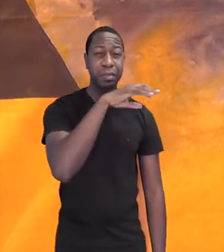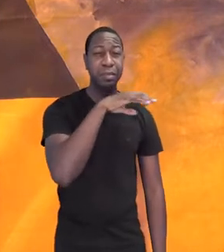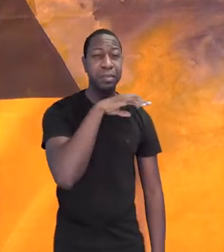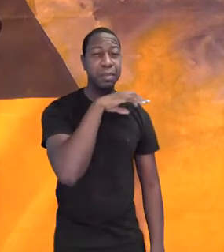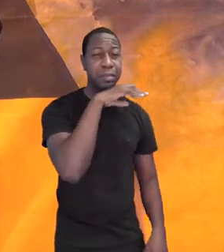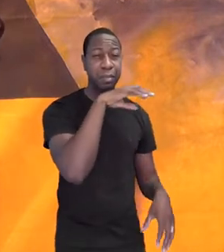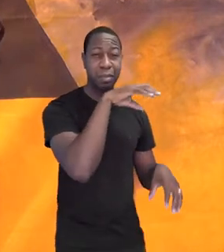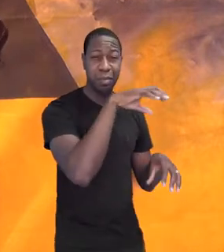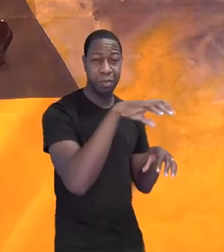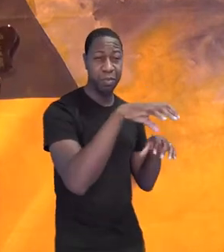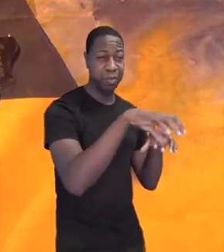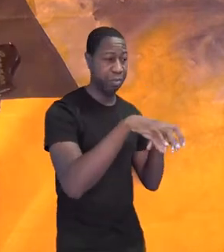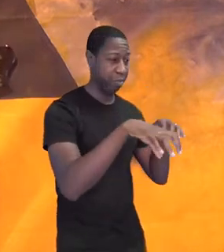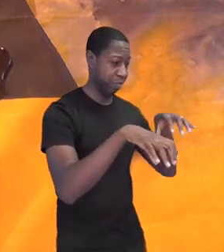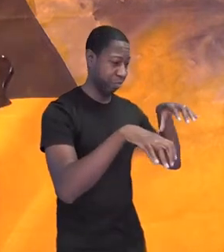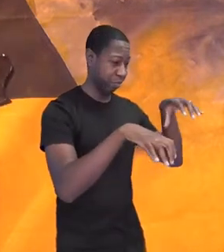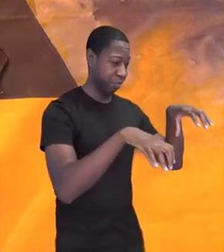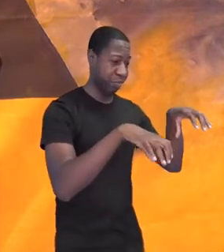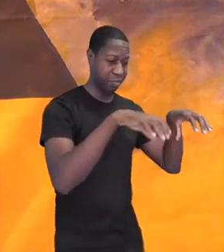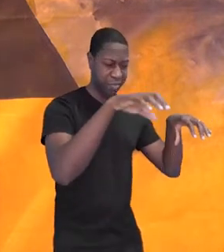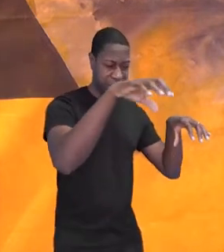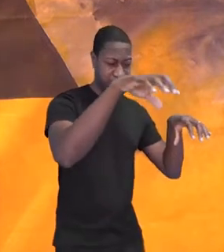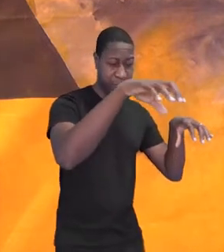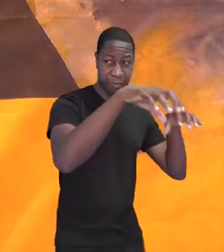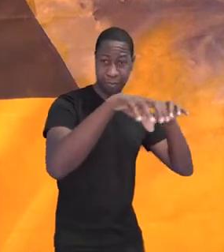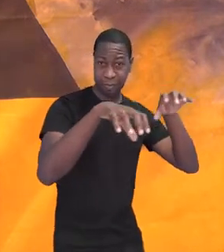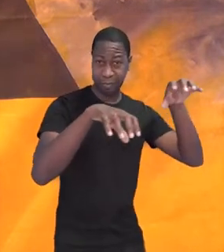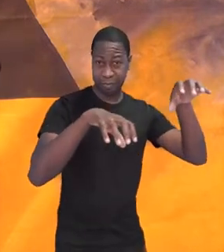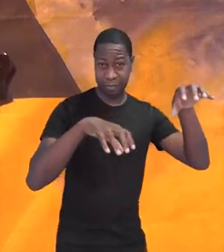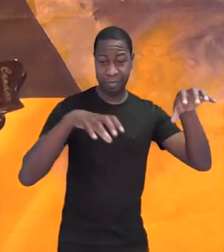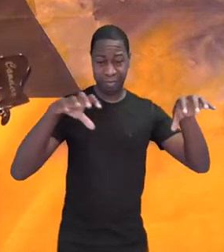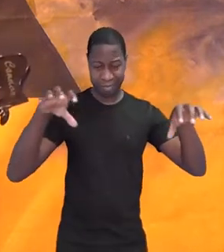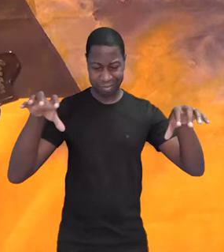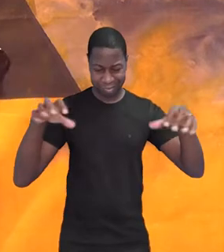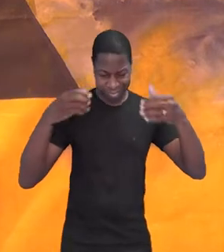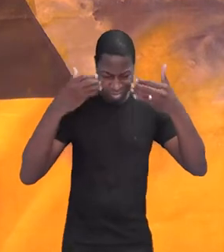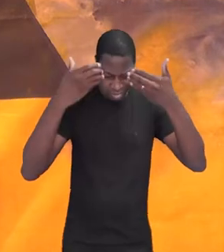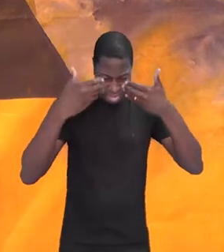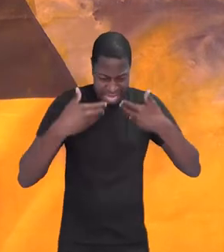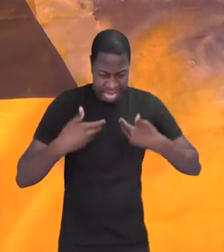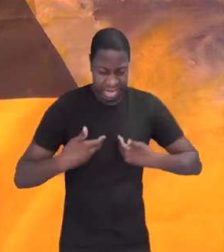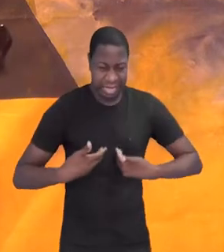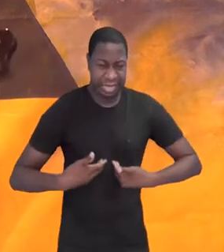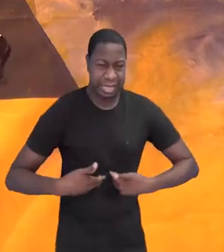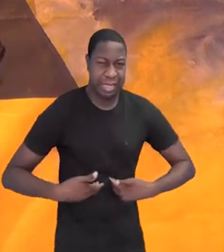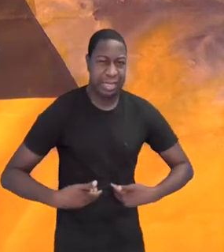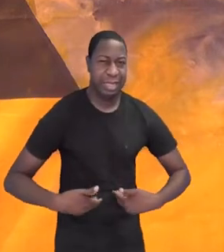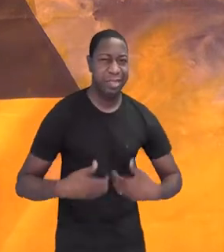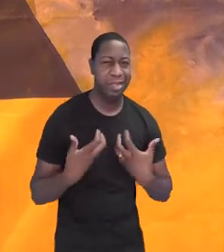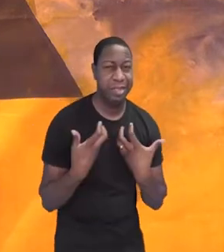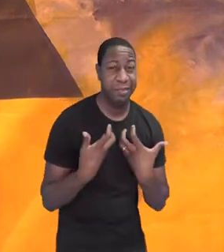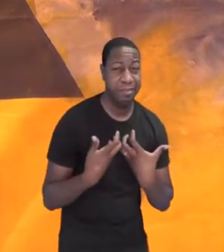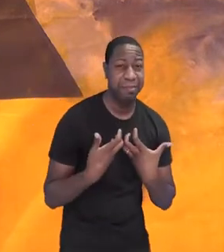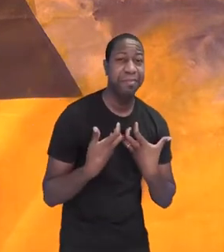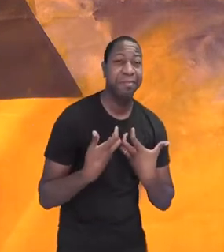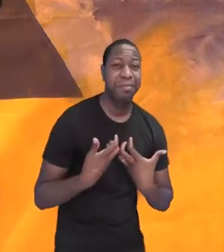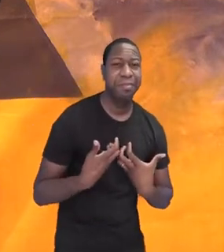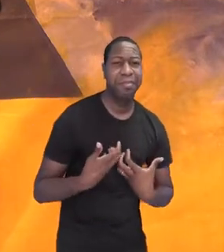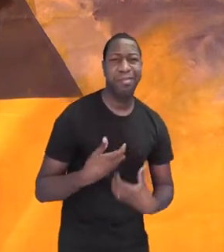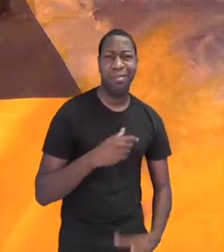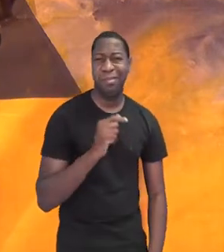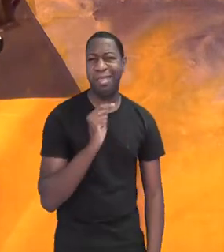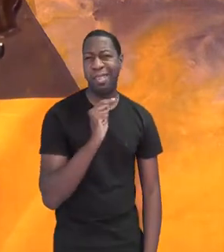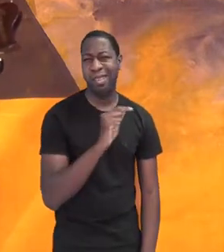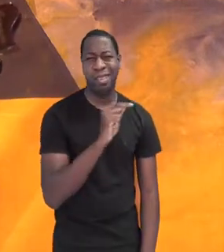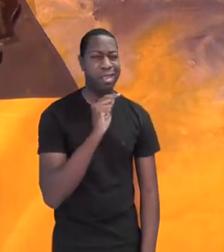do caos. Meu enorme corpo fatigado, todo mole sobre as almofadas.